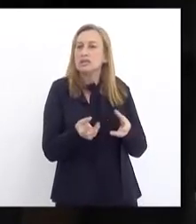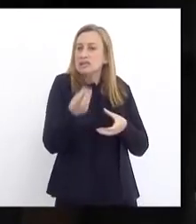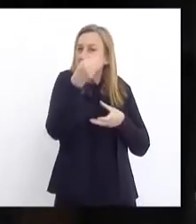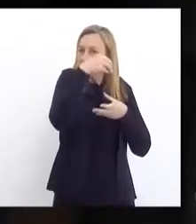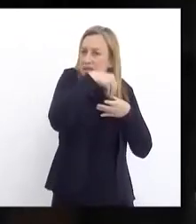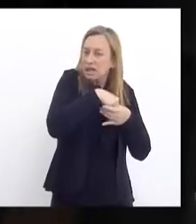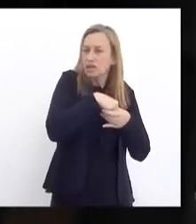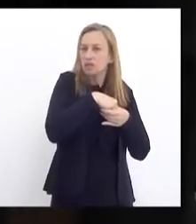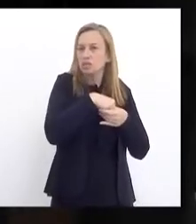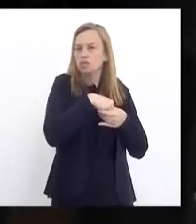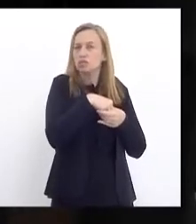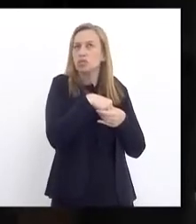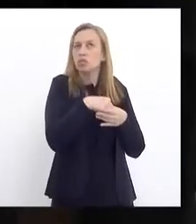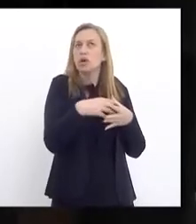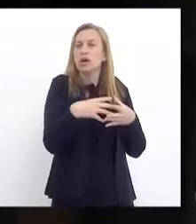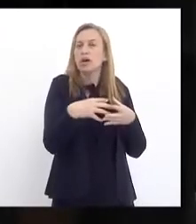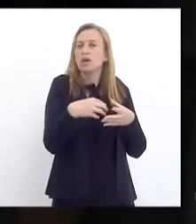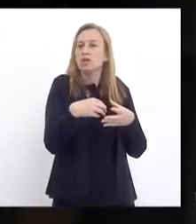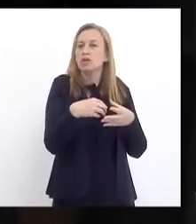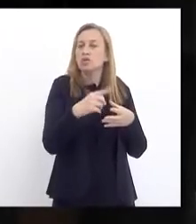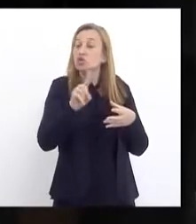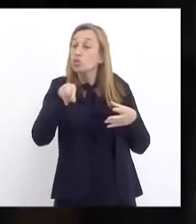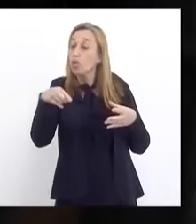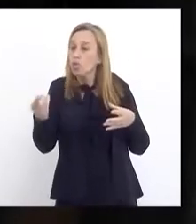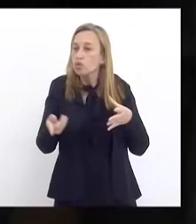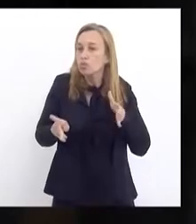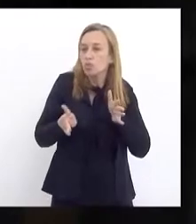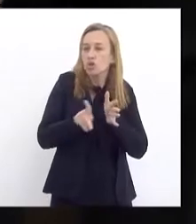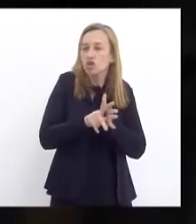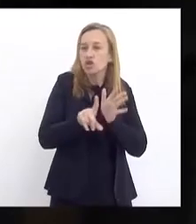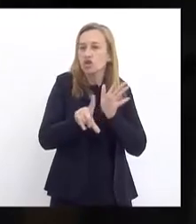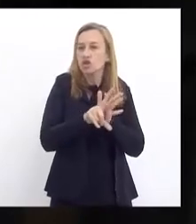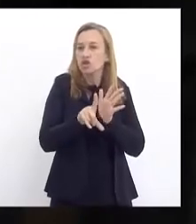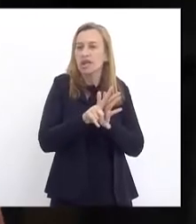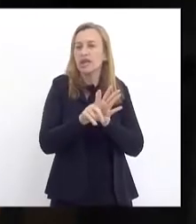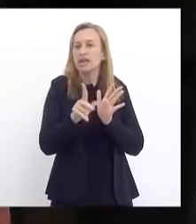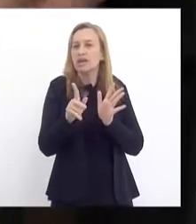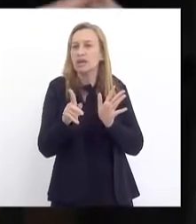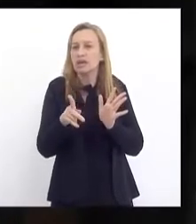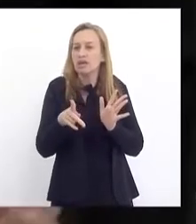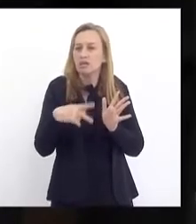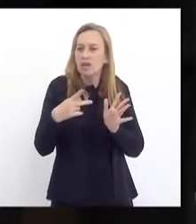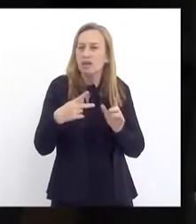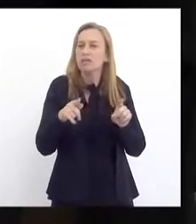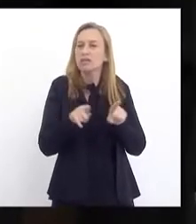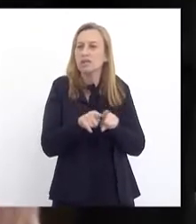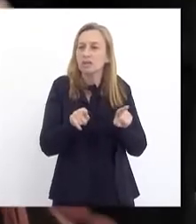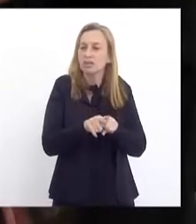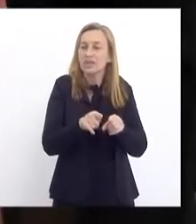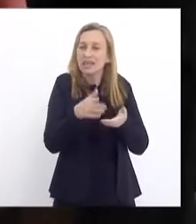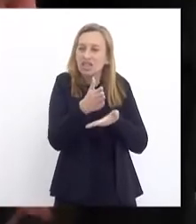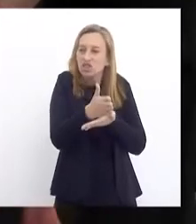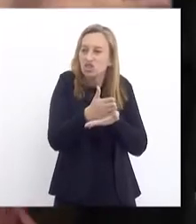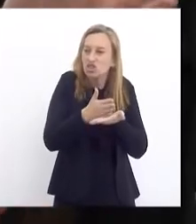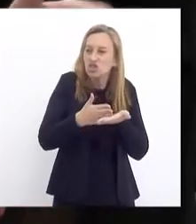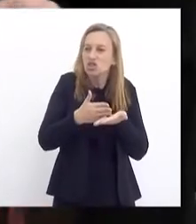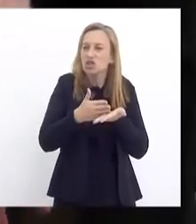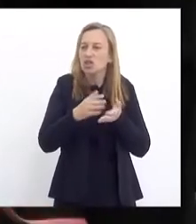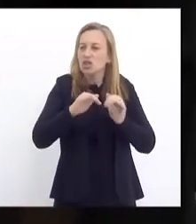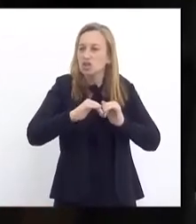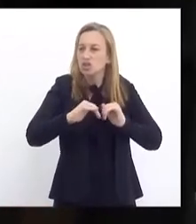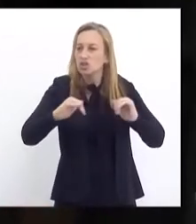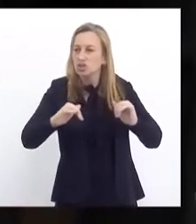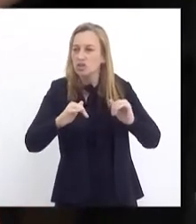dentro, né, de um outro projeto de lei que tratava a respeito da divisão das